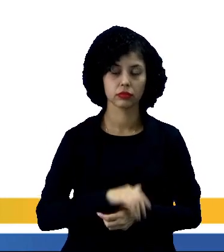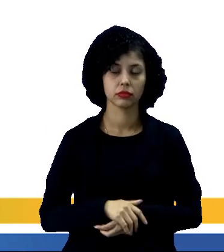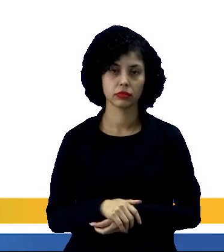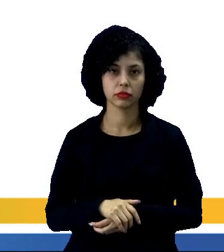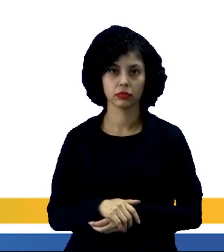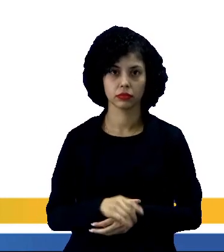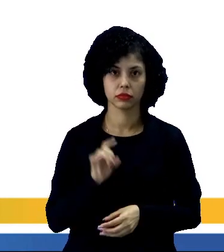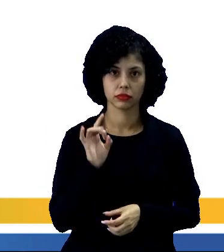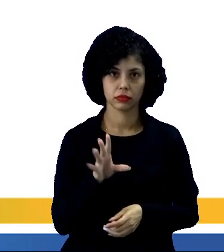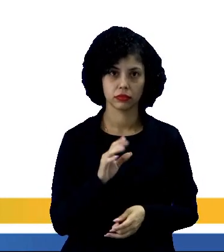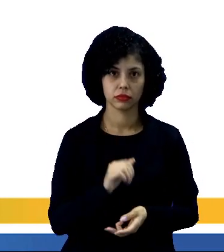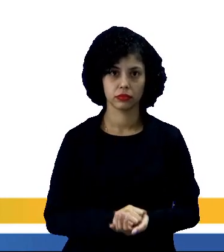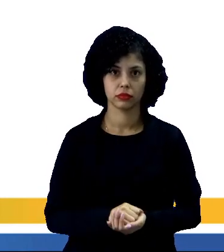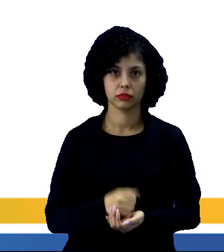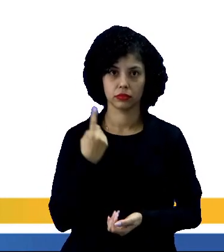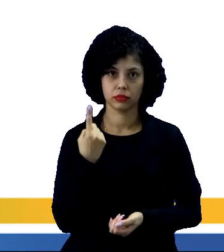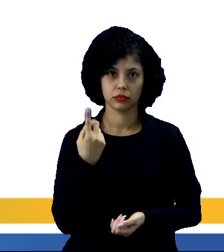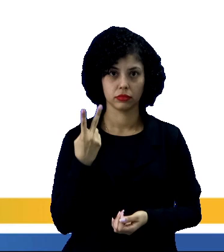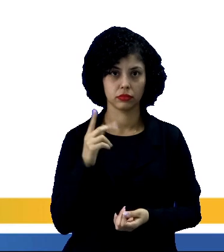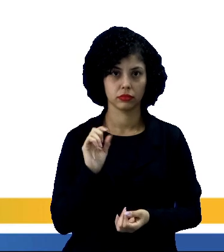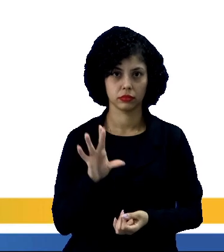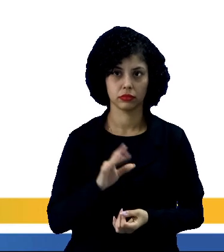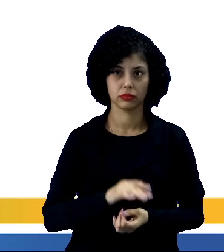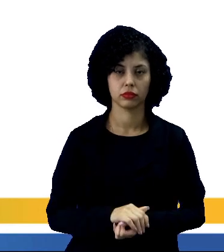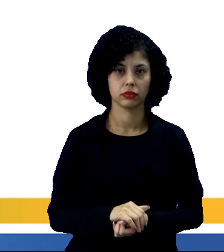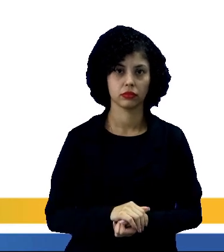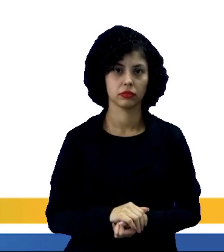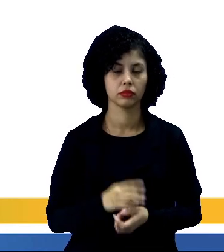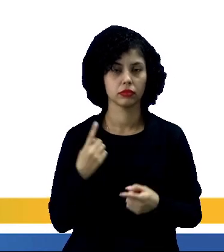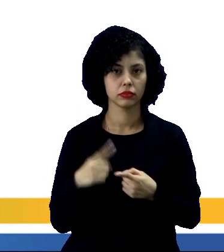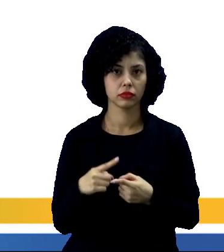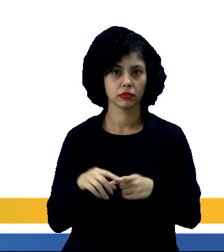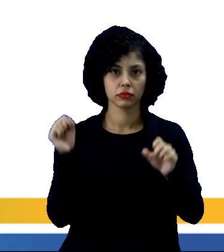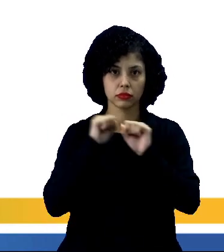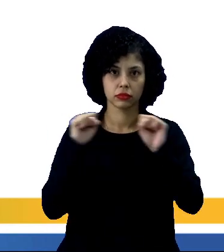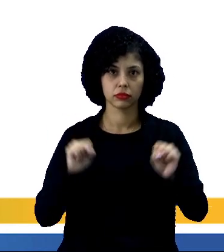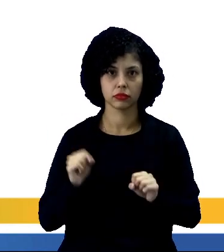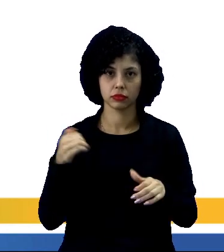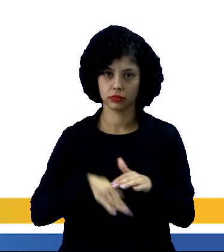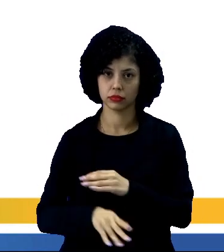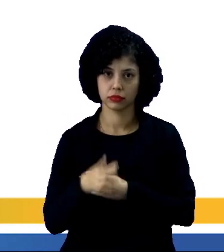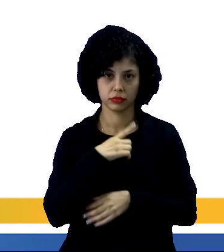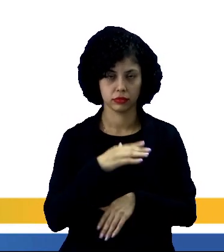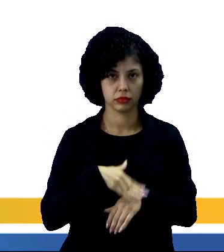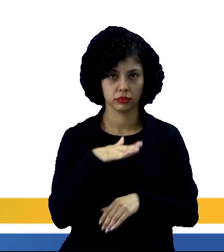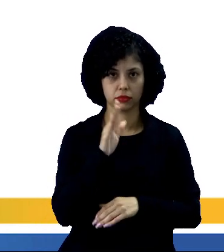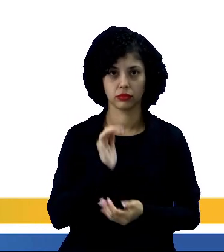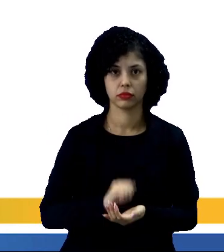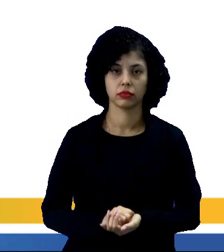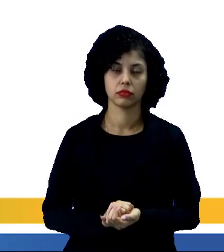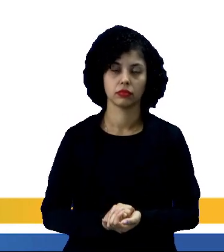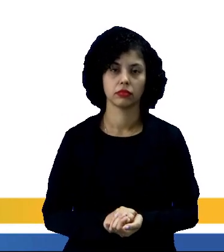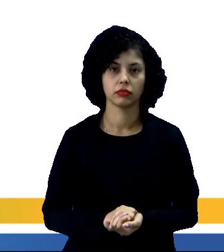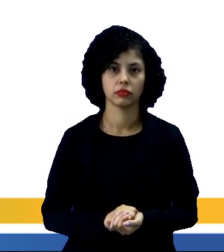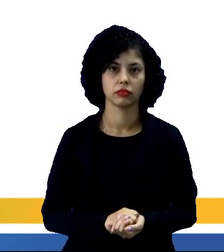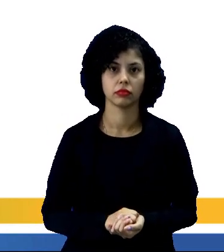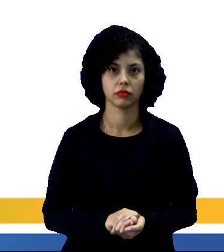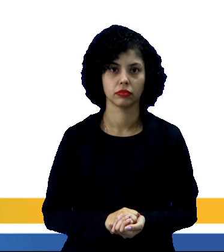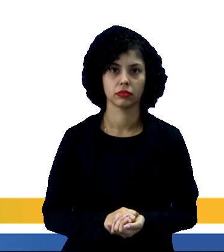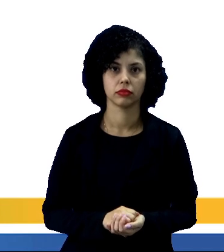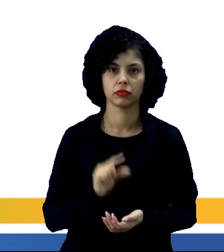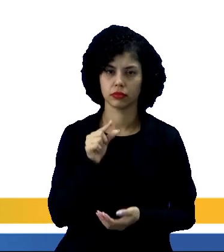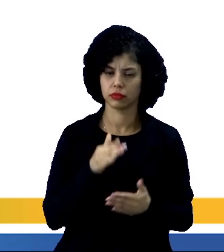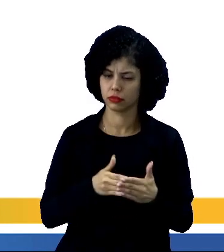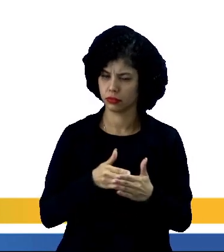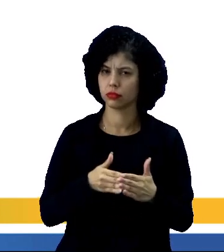pianola? Ela só toca uma ou duas músicas, né? Porque o sistema não cabe mais. Então é um